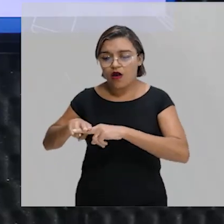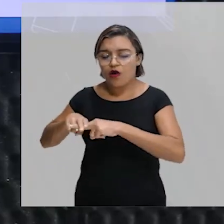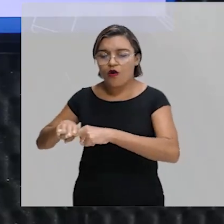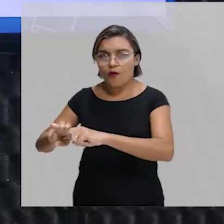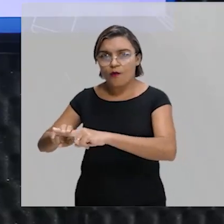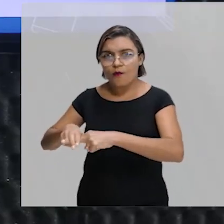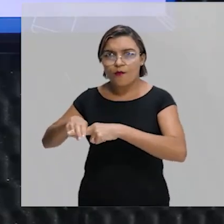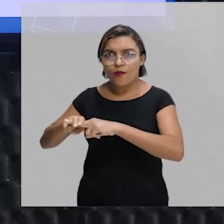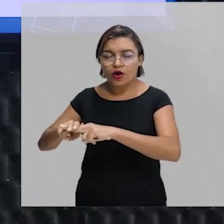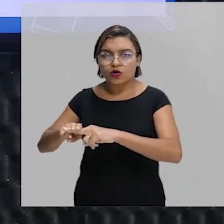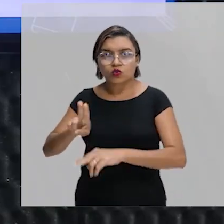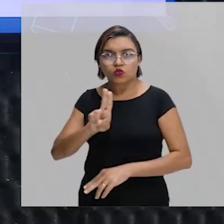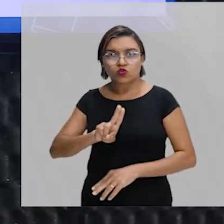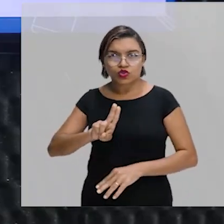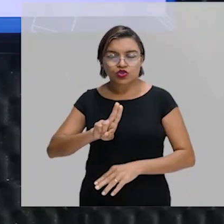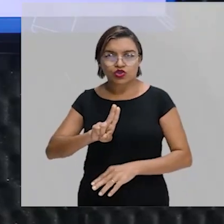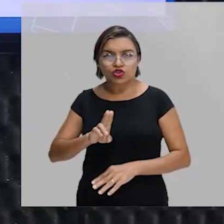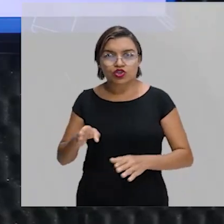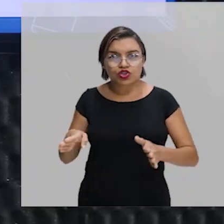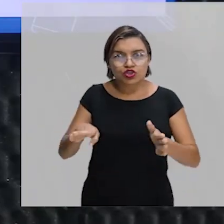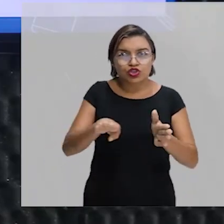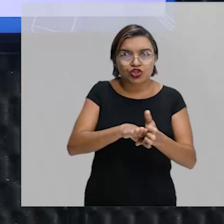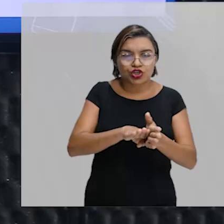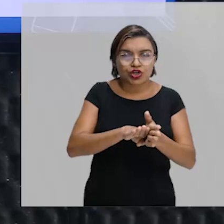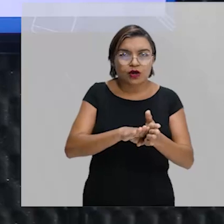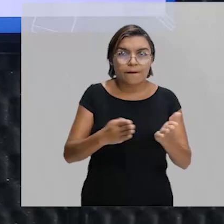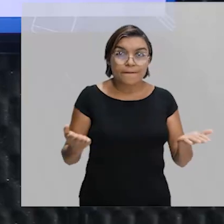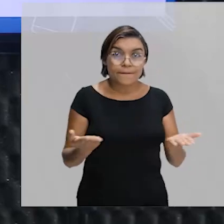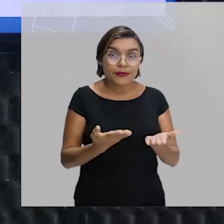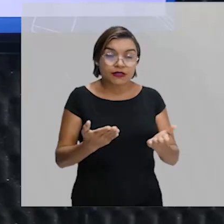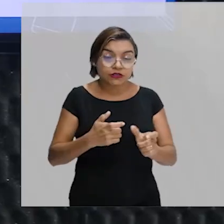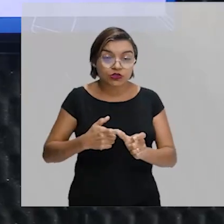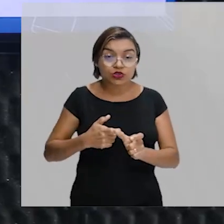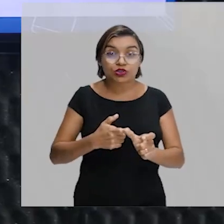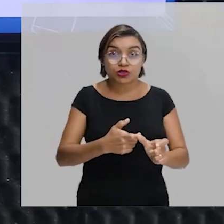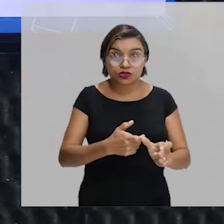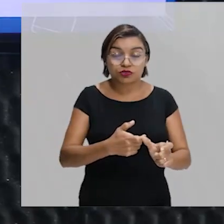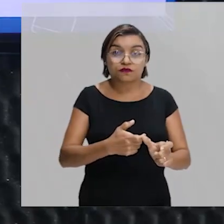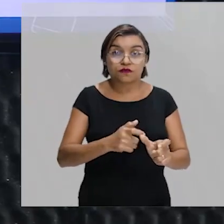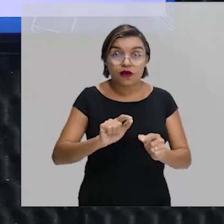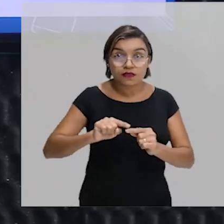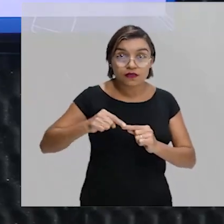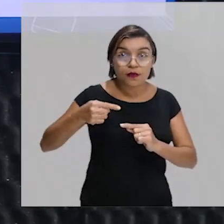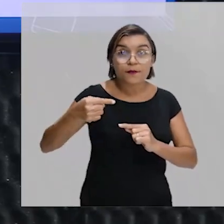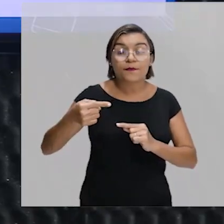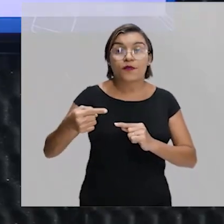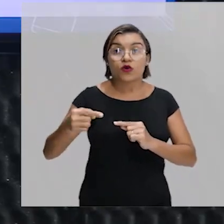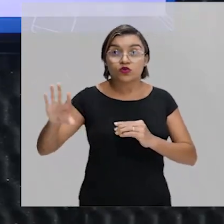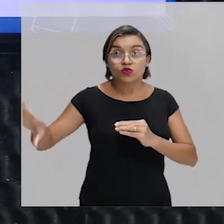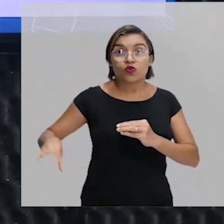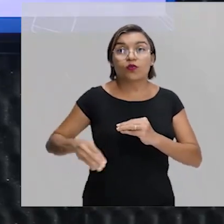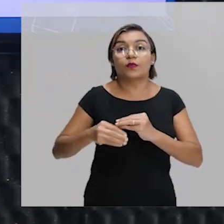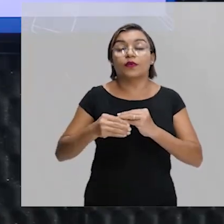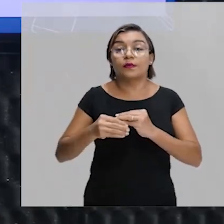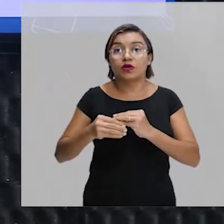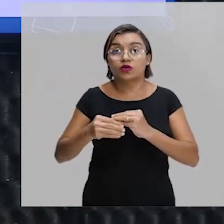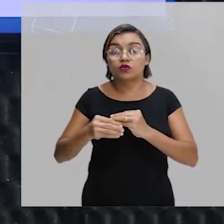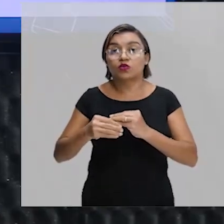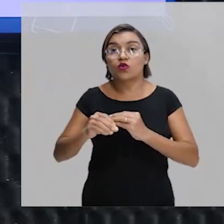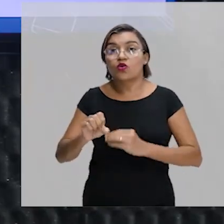utilizo chegar no presente do indicativo e aí, logo em seguida, eu complemento com o